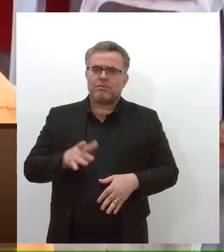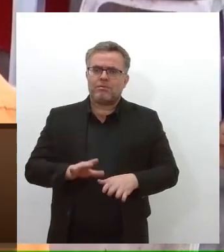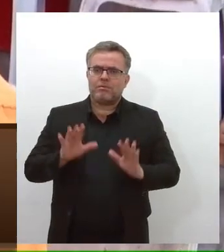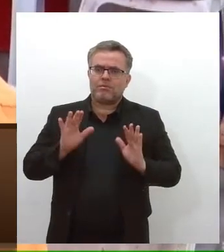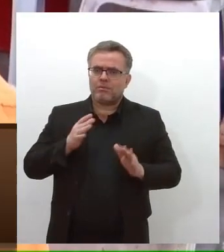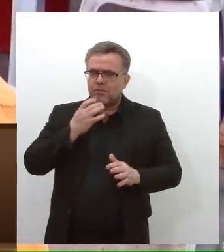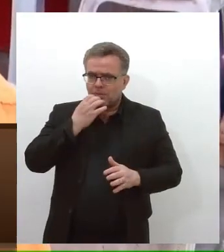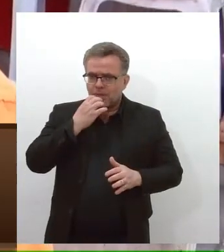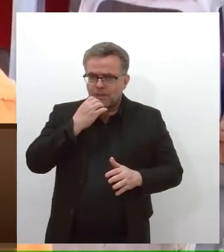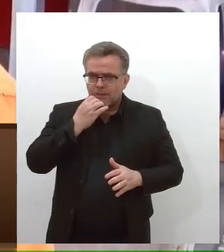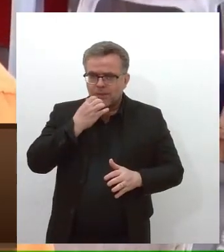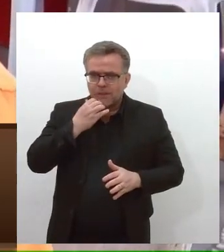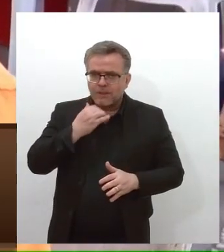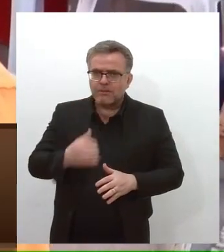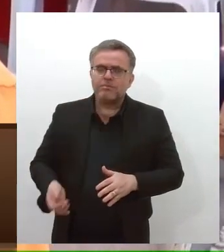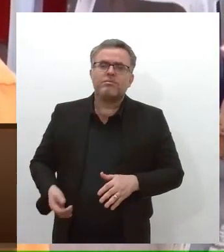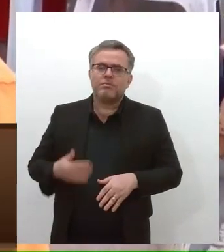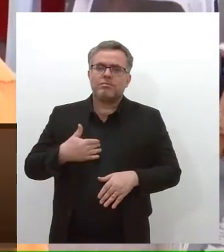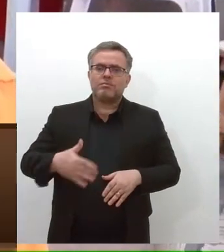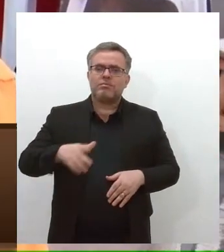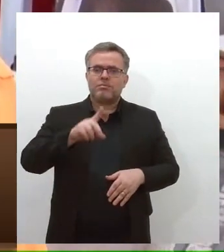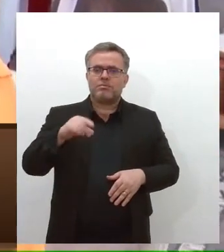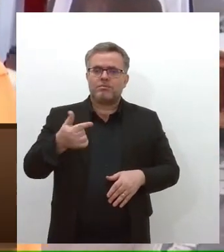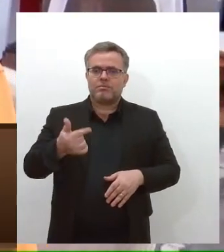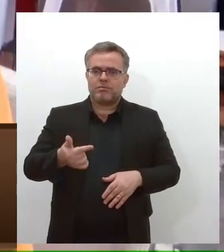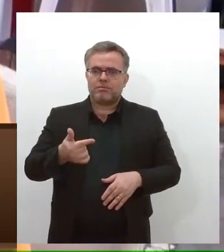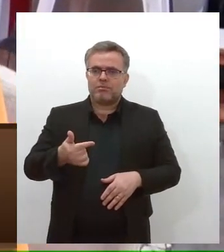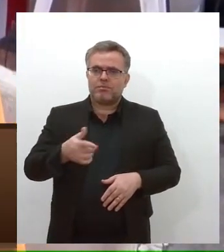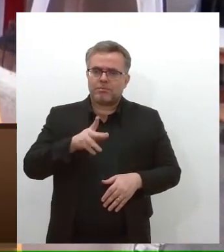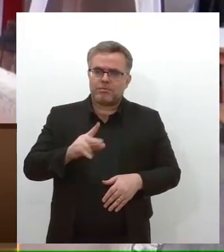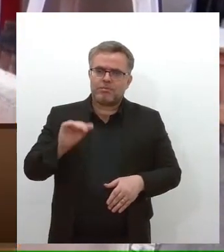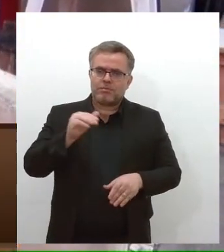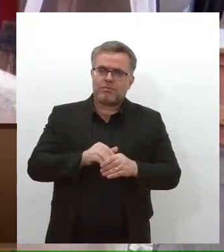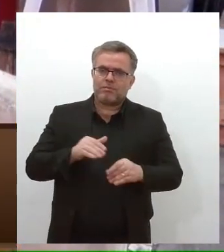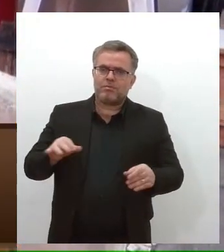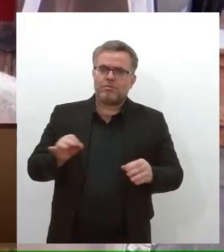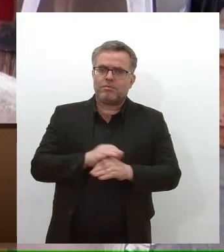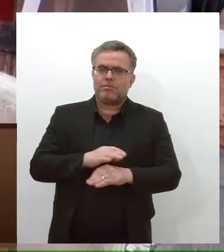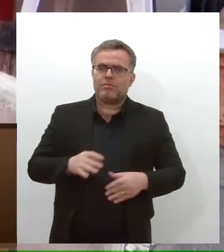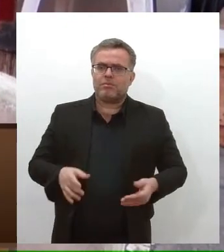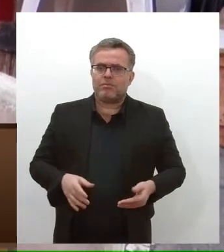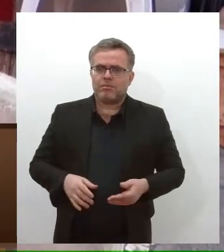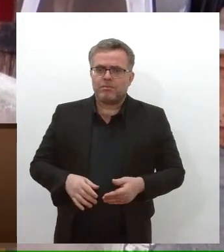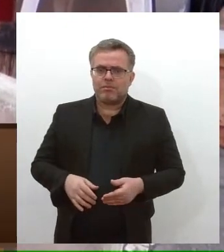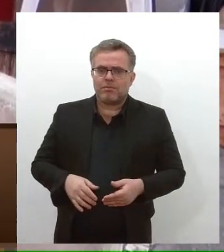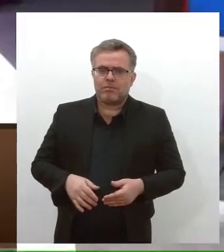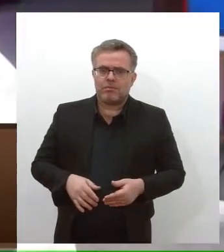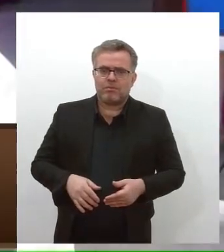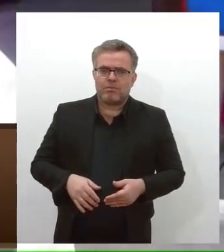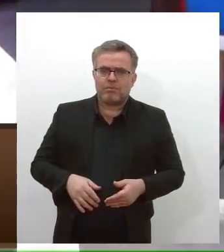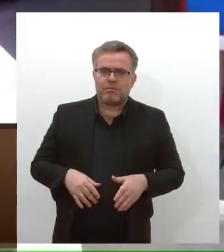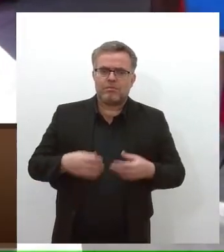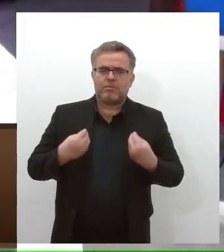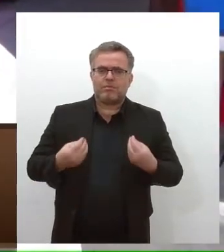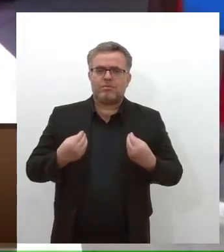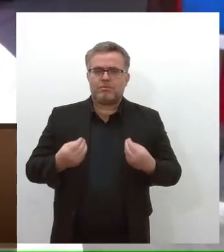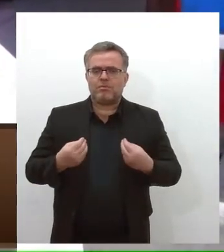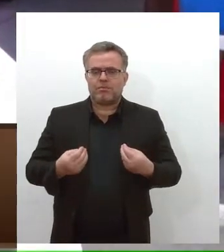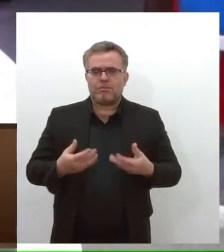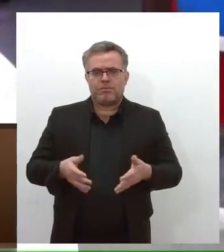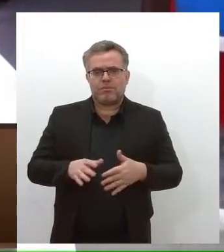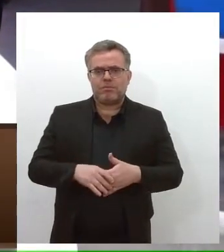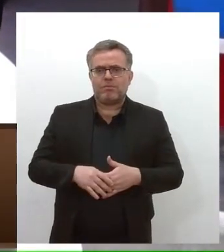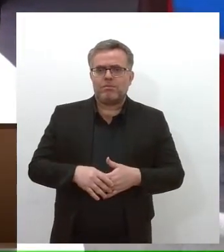no próximo dia 2, pretende votar? Mas estou pretendendo, né? Votar. Se Deus quiser. Não vou deparar, não,